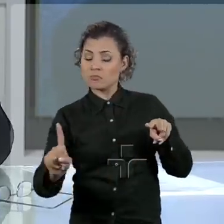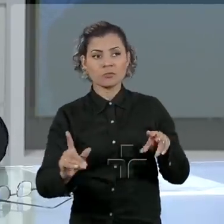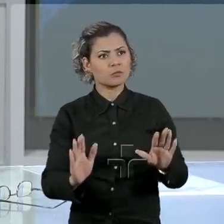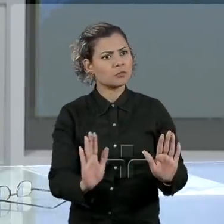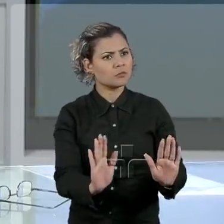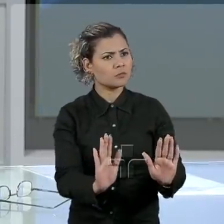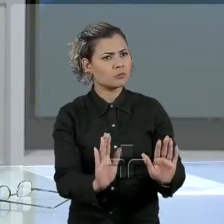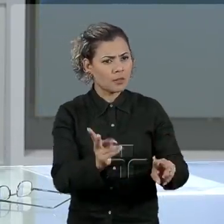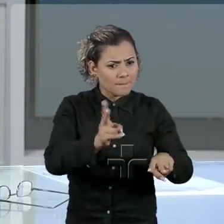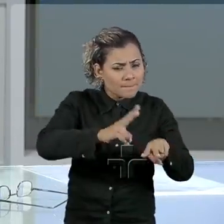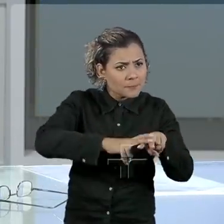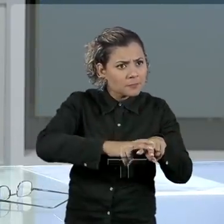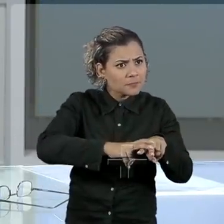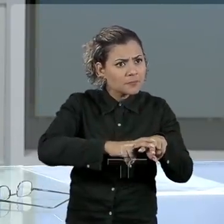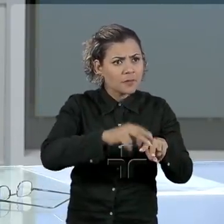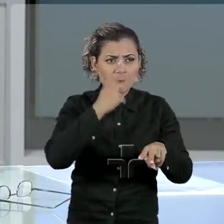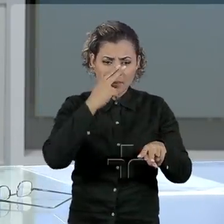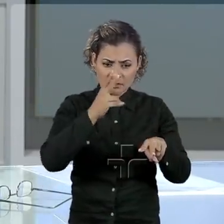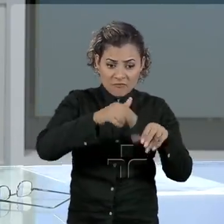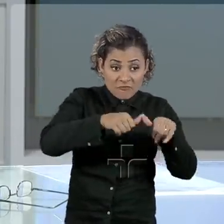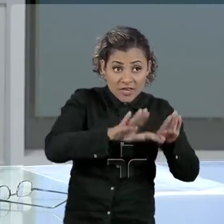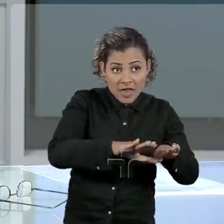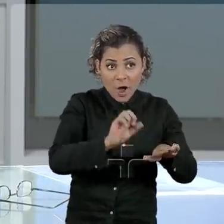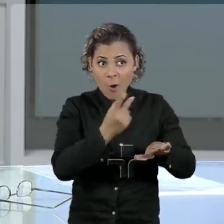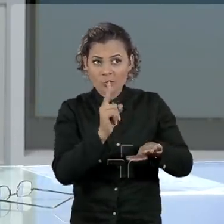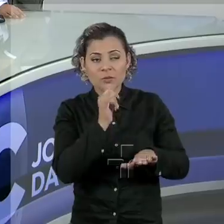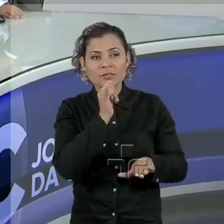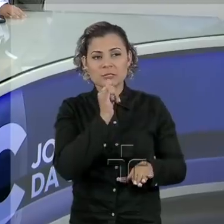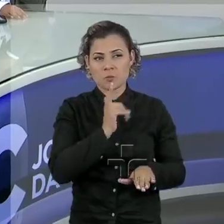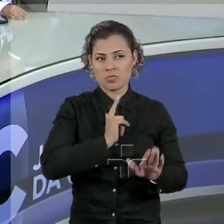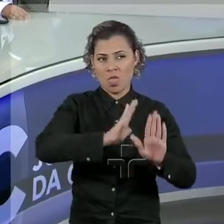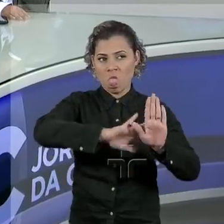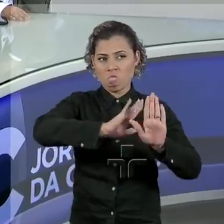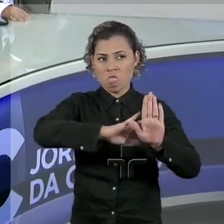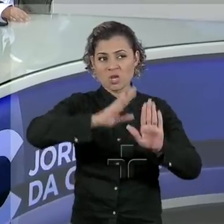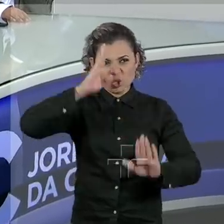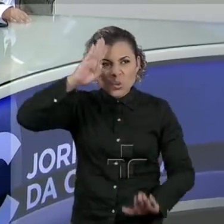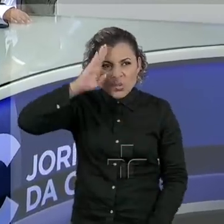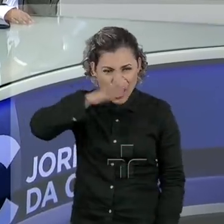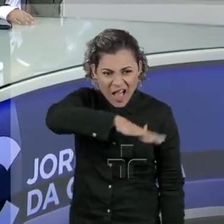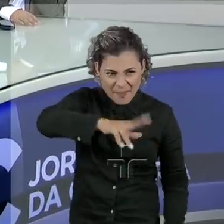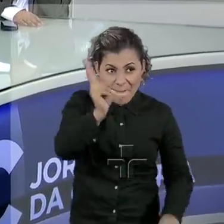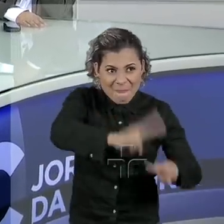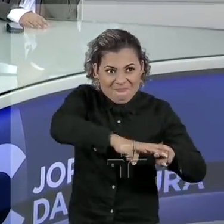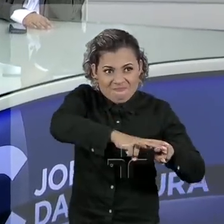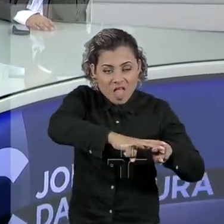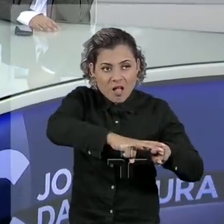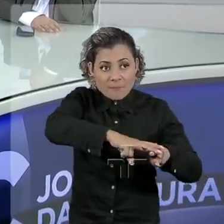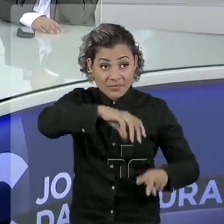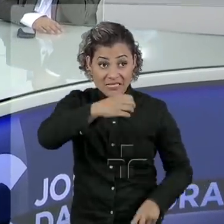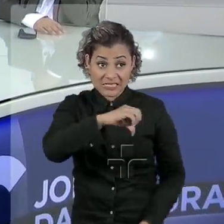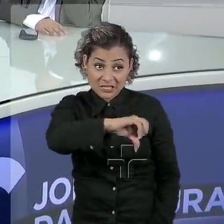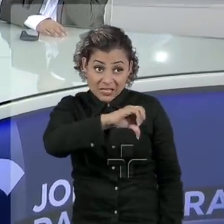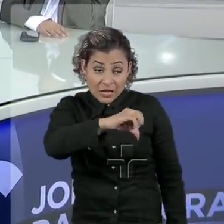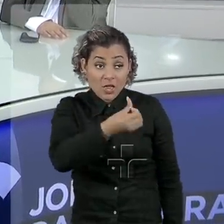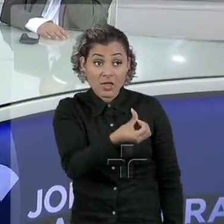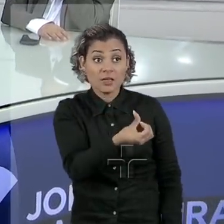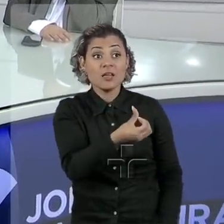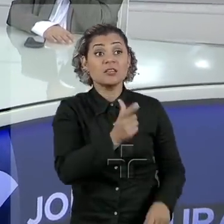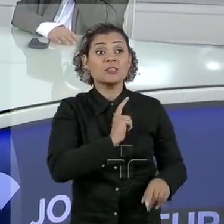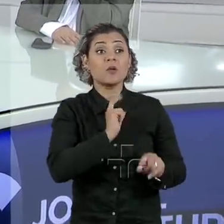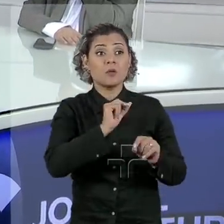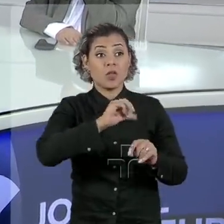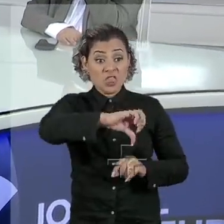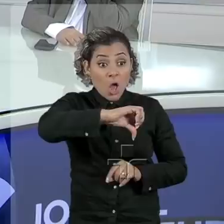não é uma questão do seguinte, oferecem esses rapazes, esses soldados, esses tenentes, perigo à ordem